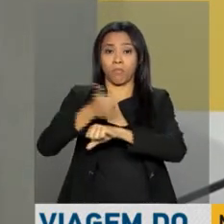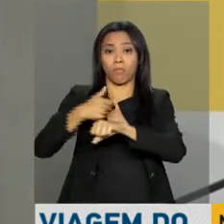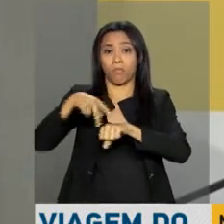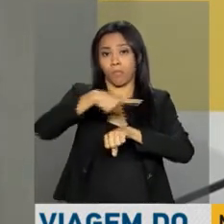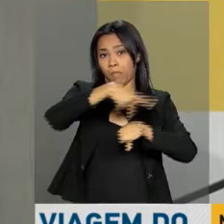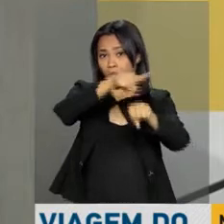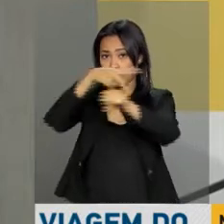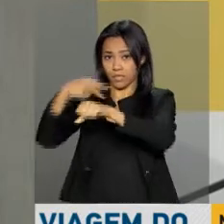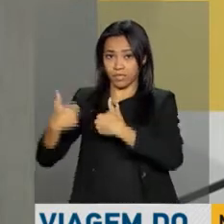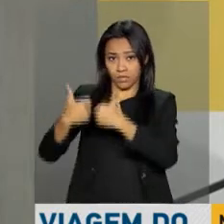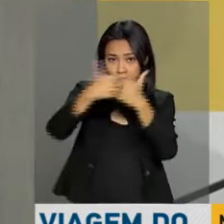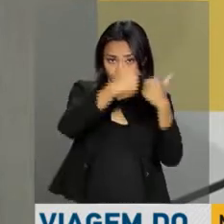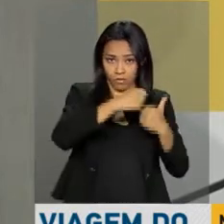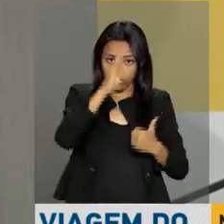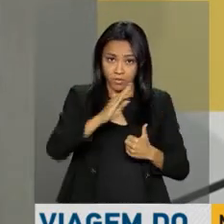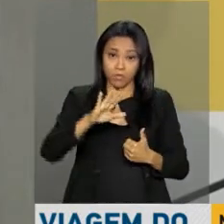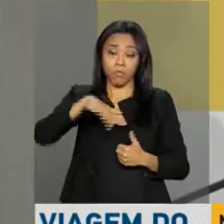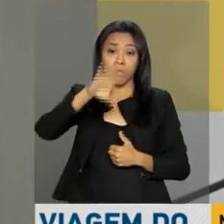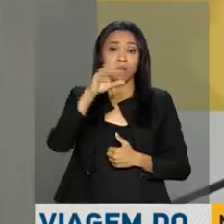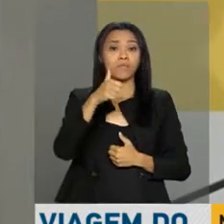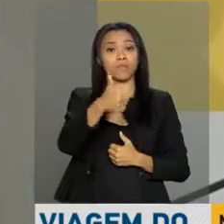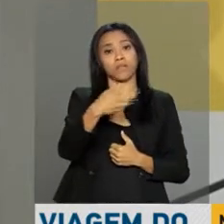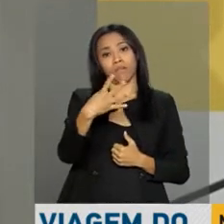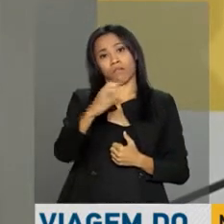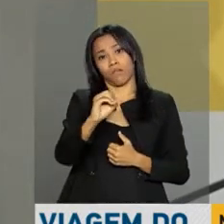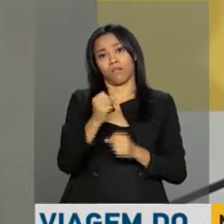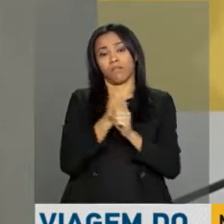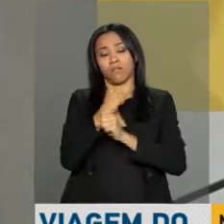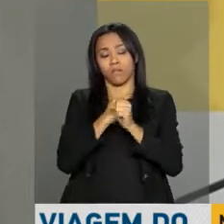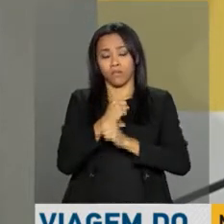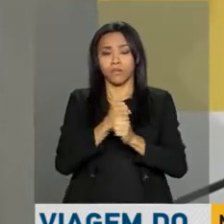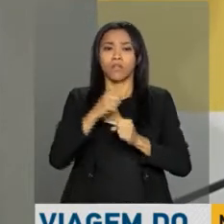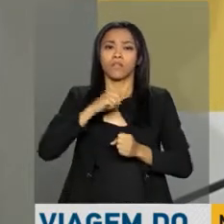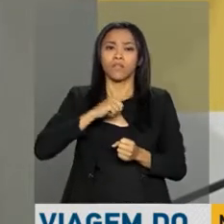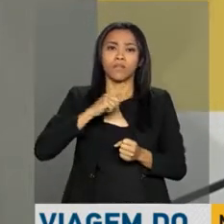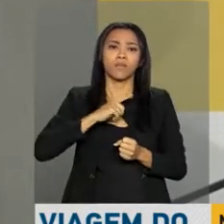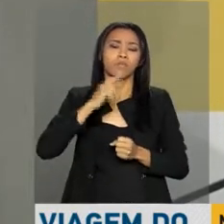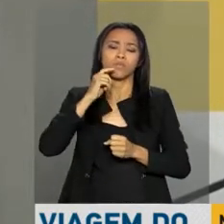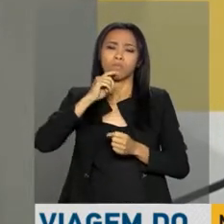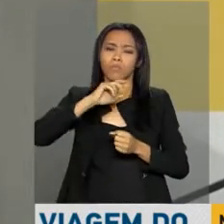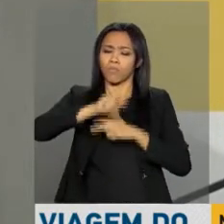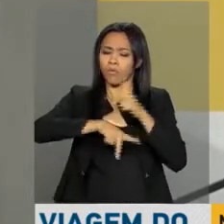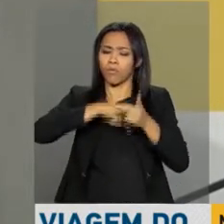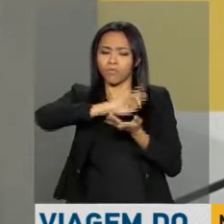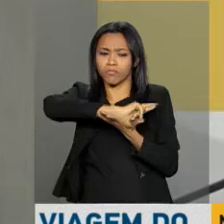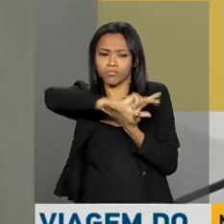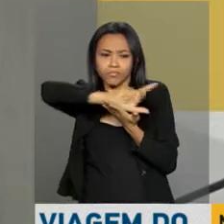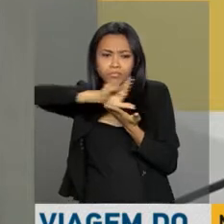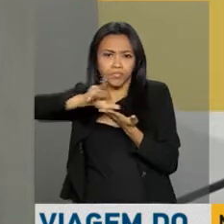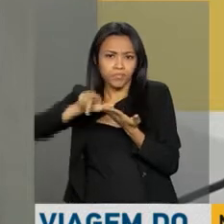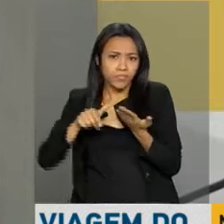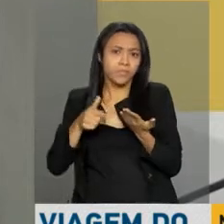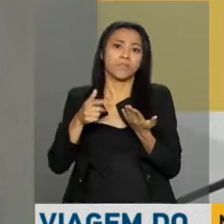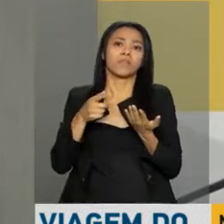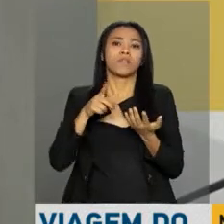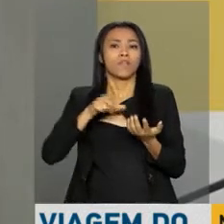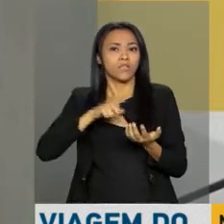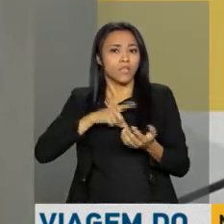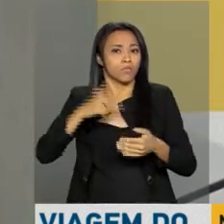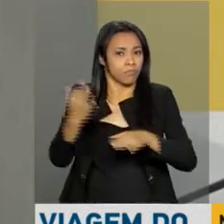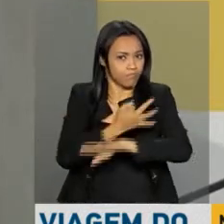nós somos uma sociedade plural marcada pela tolerância e pela abertura ao outro